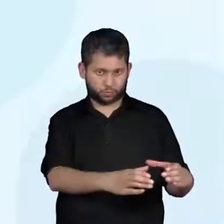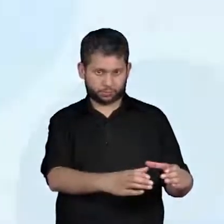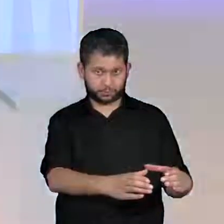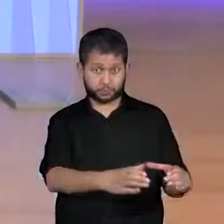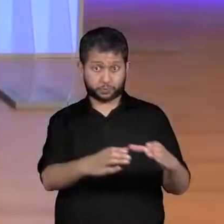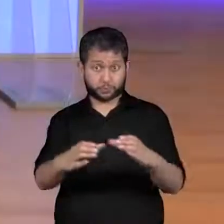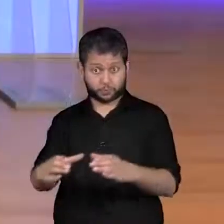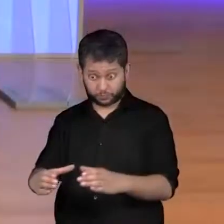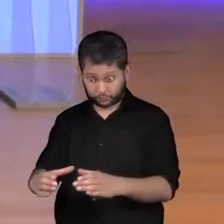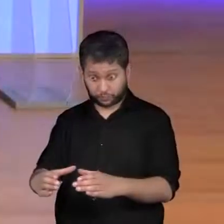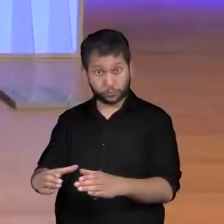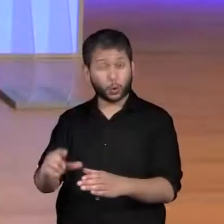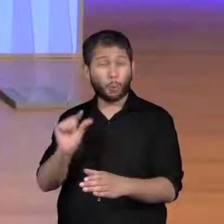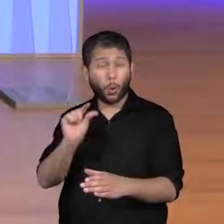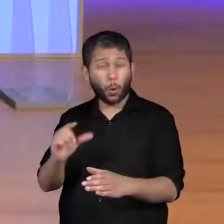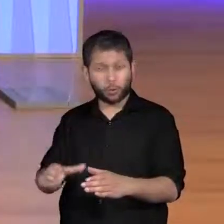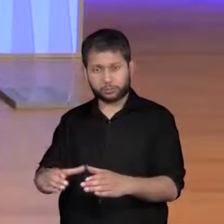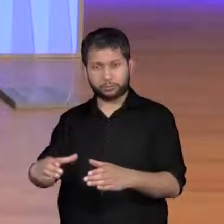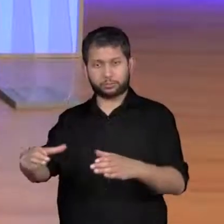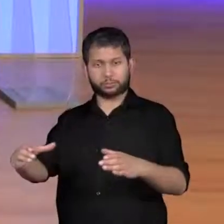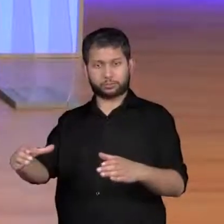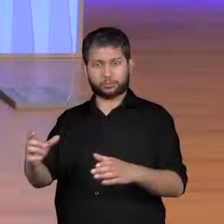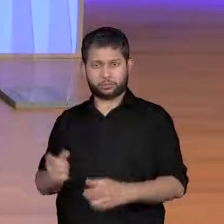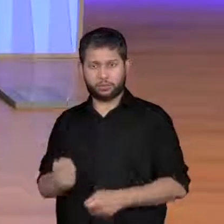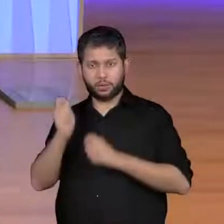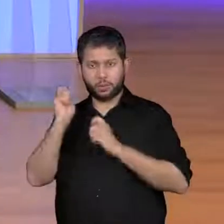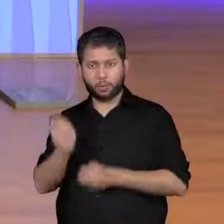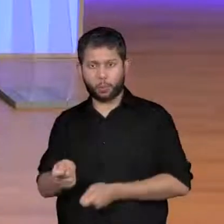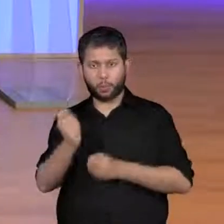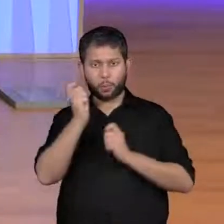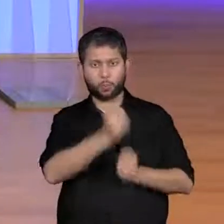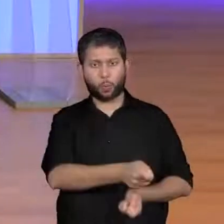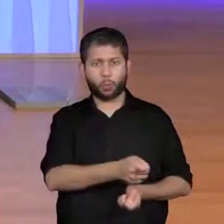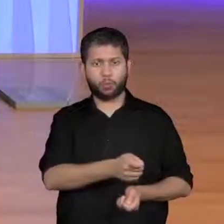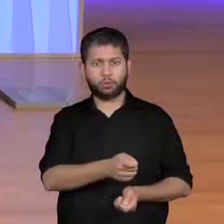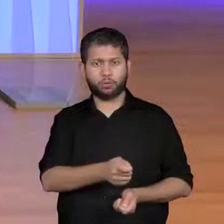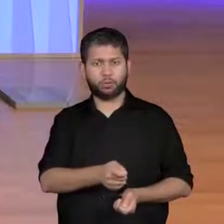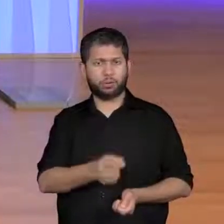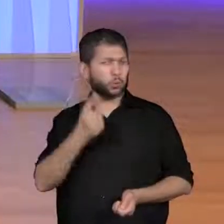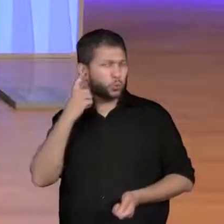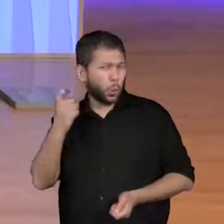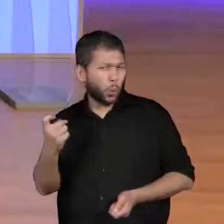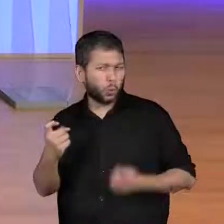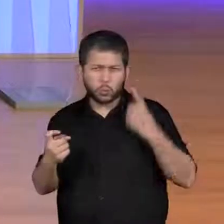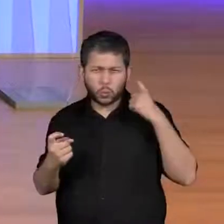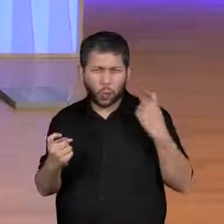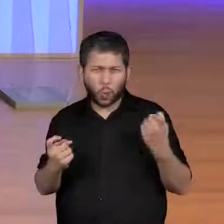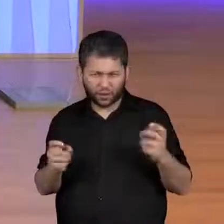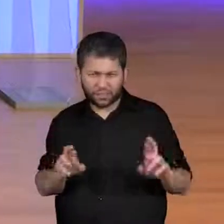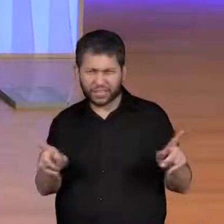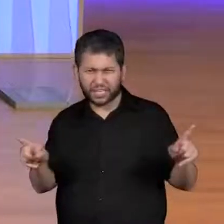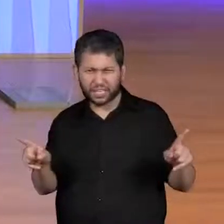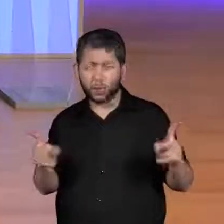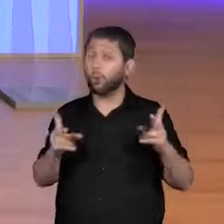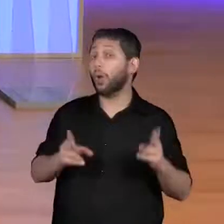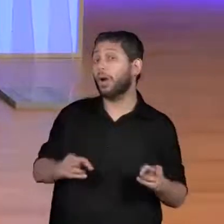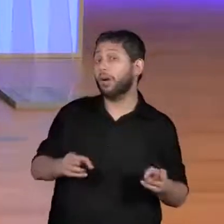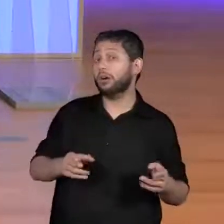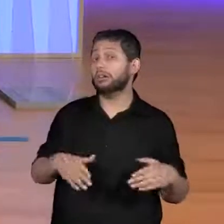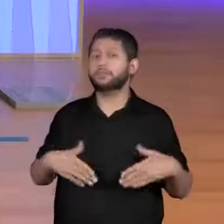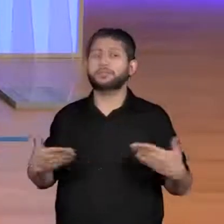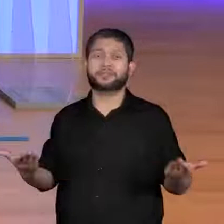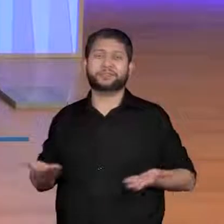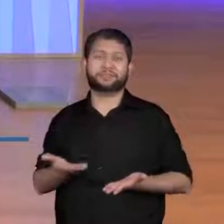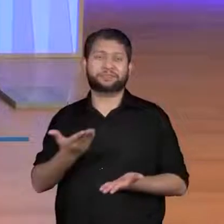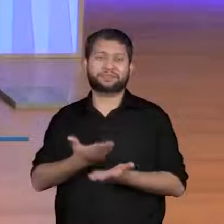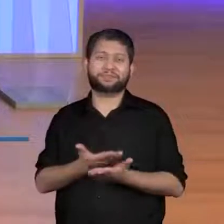faz um som diferente do que o mesmo objeto num tamanho maior? Eu acredito que sim, né? É o que vamos descobrir